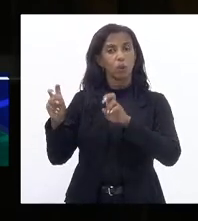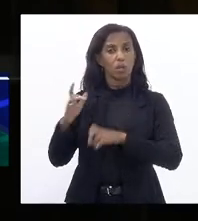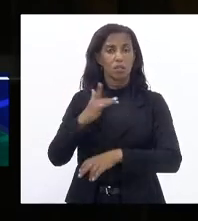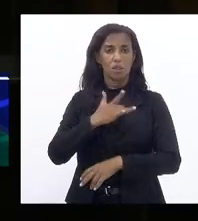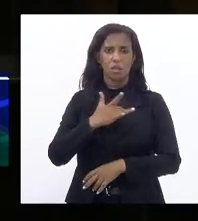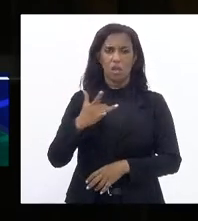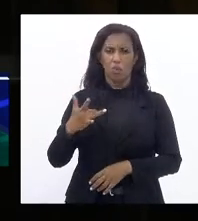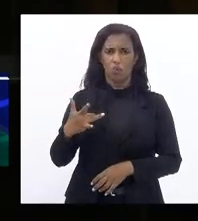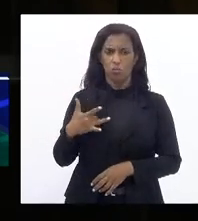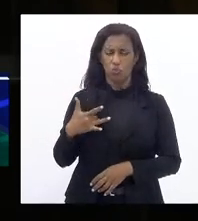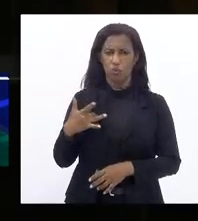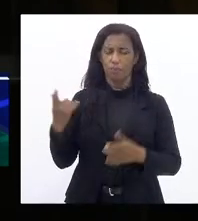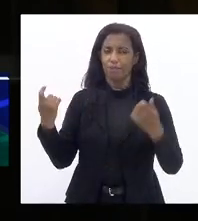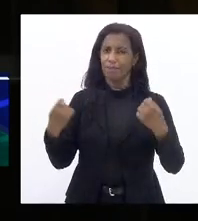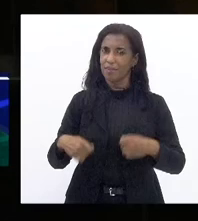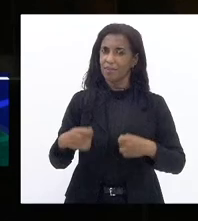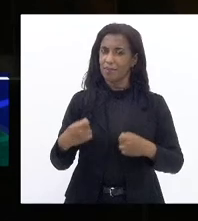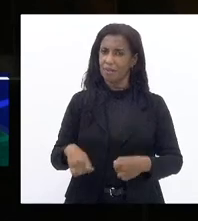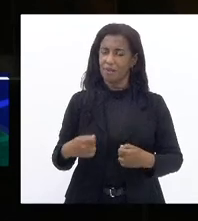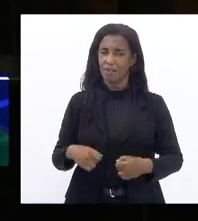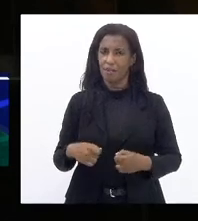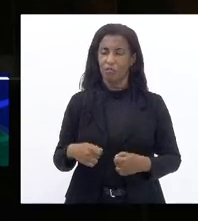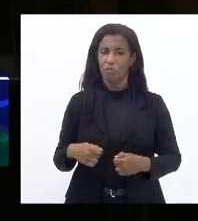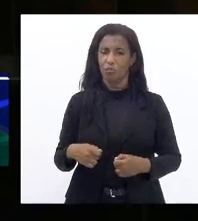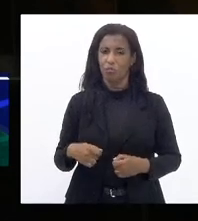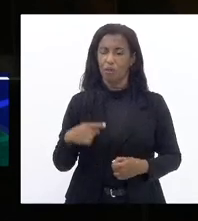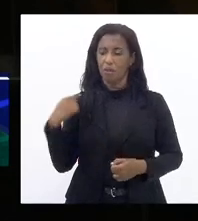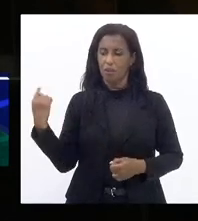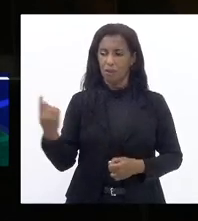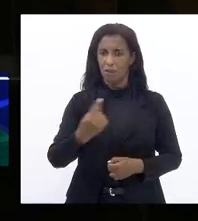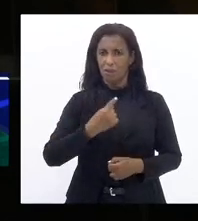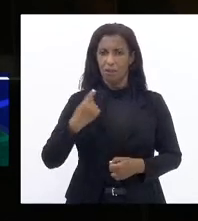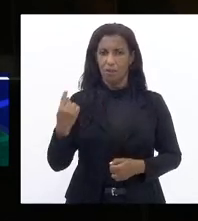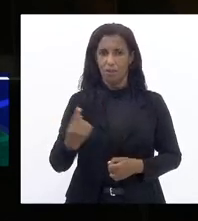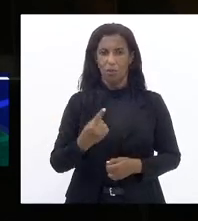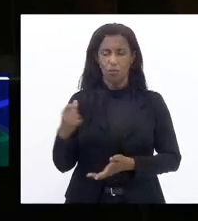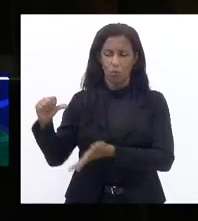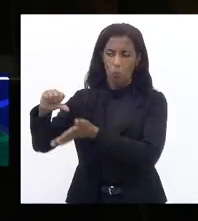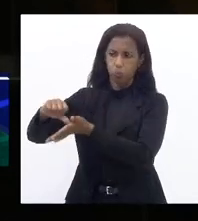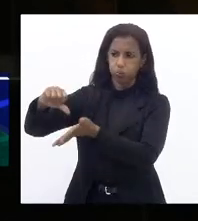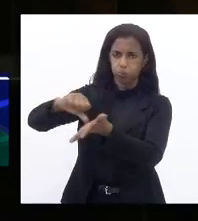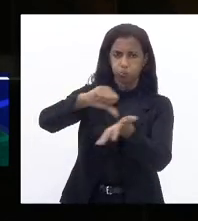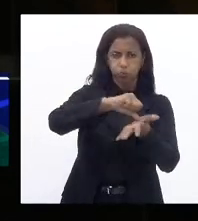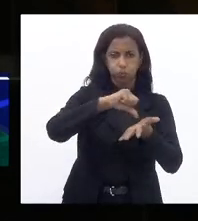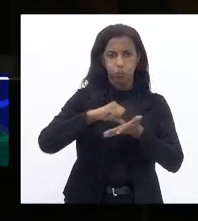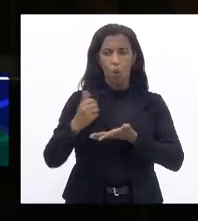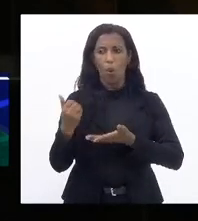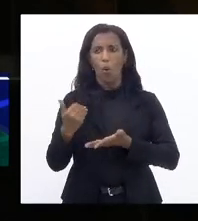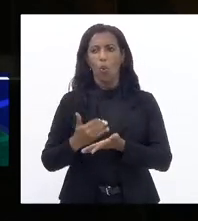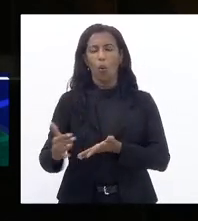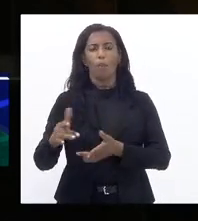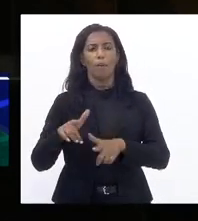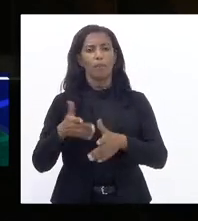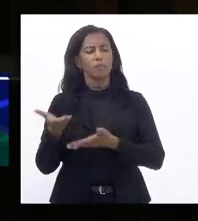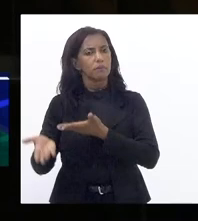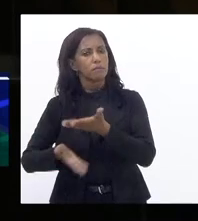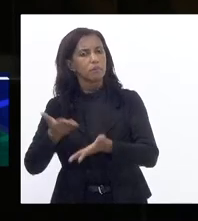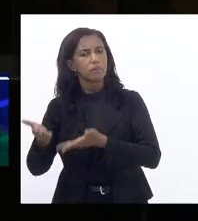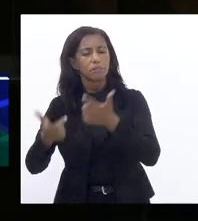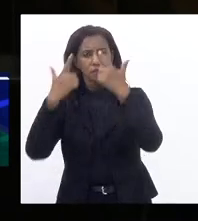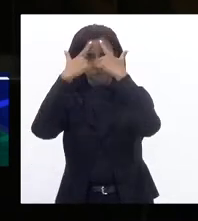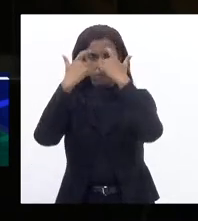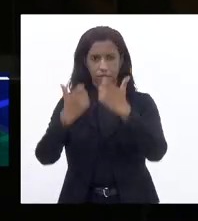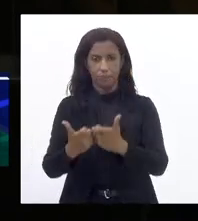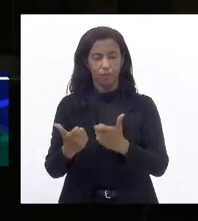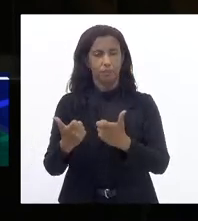saúde pública. Nós precisamos que a nossa rede de saúde comece a tratar os casos de